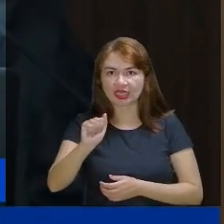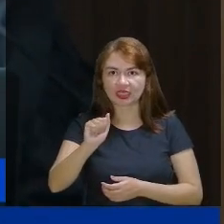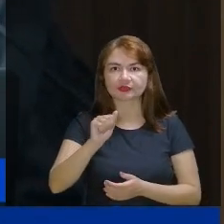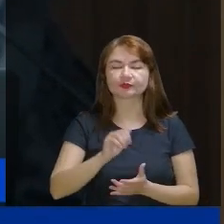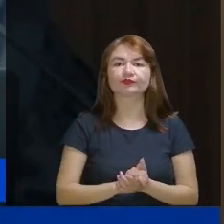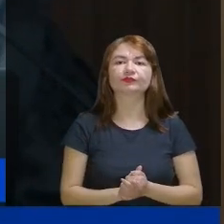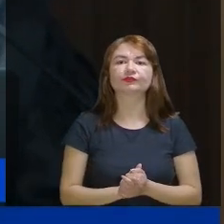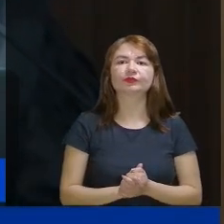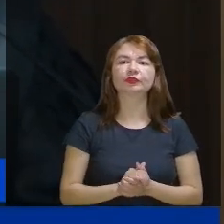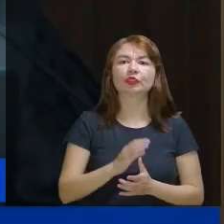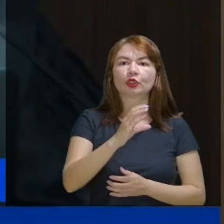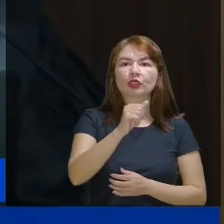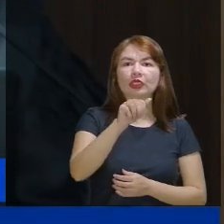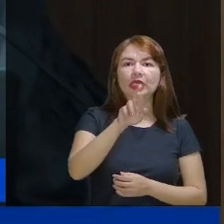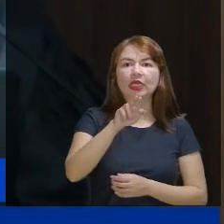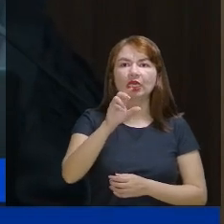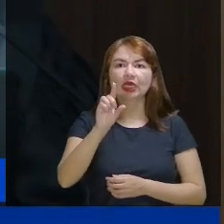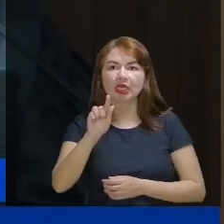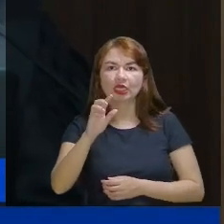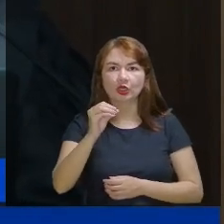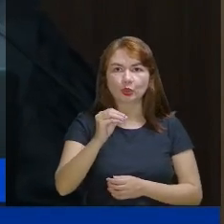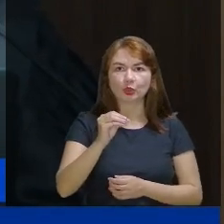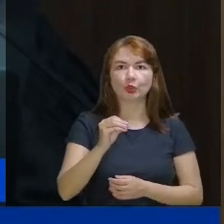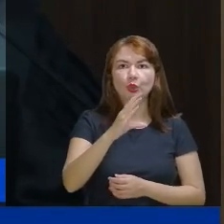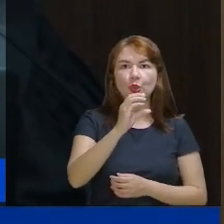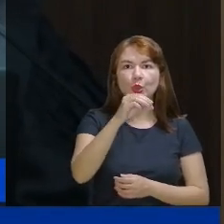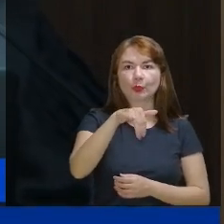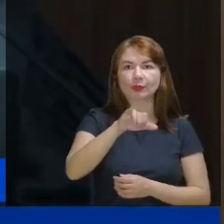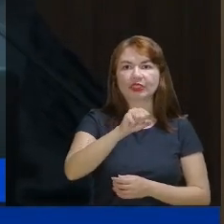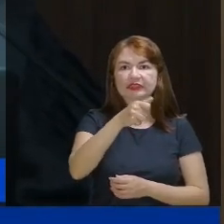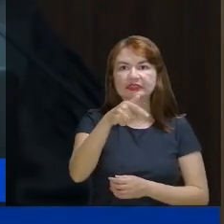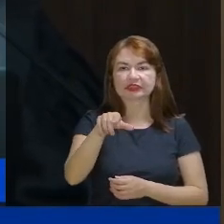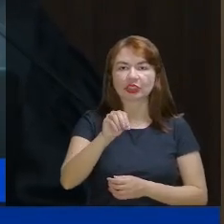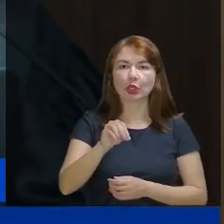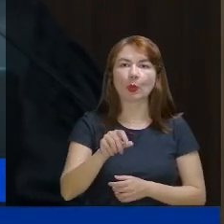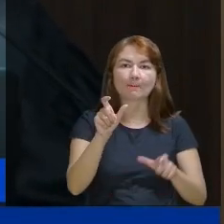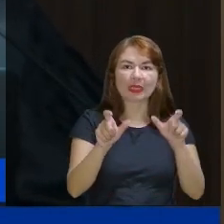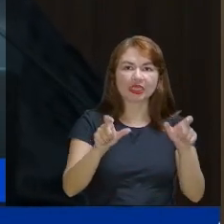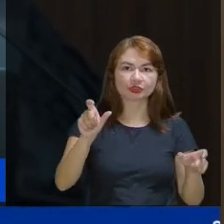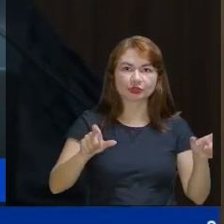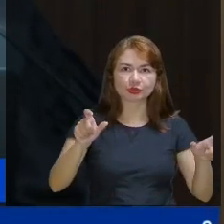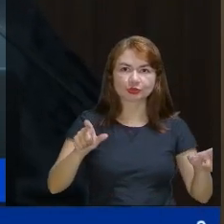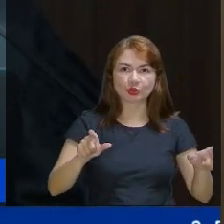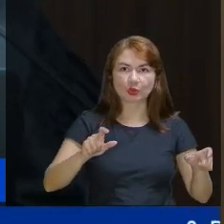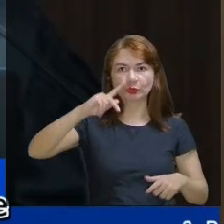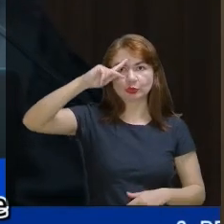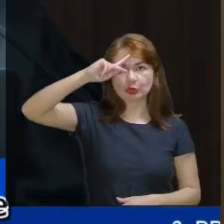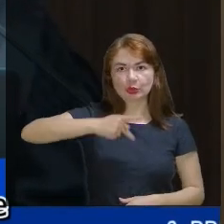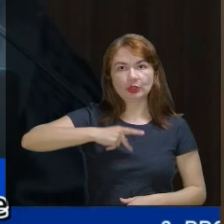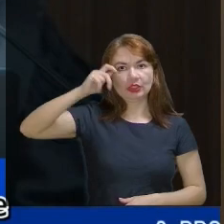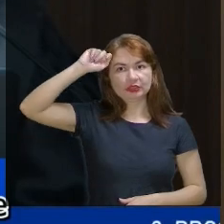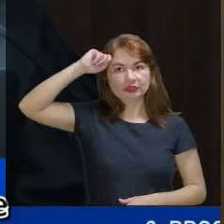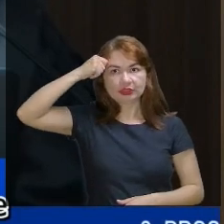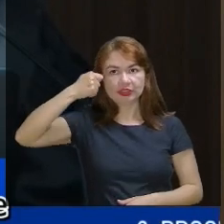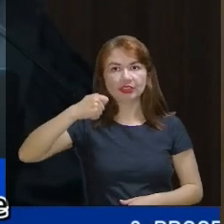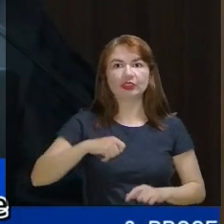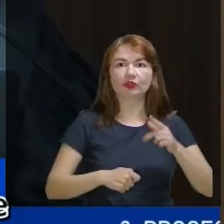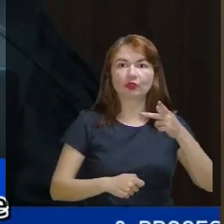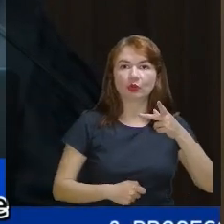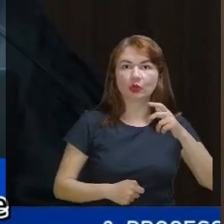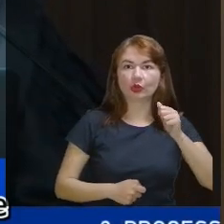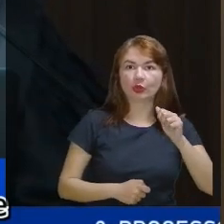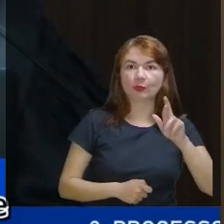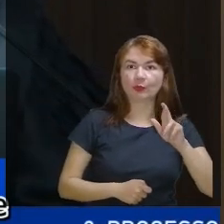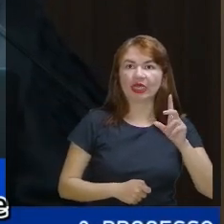comissionadas, destinadas a pessoas autodeclaradas negras ou pardas, cujos percentuais deverão ser